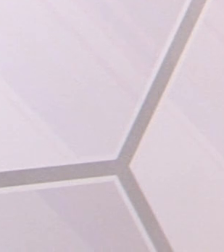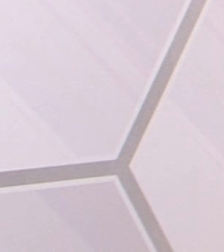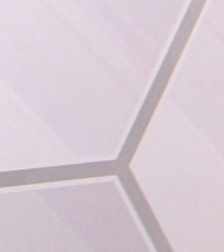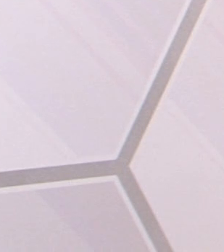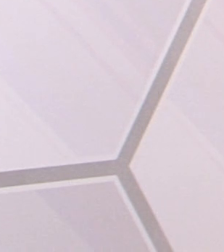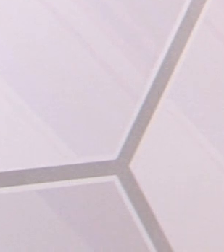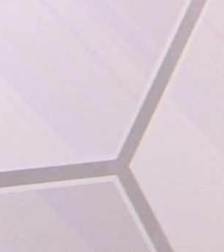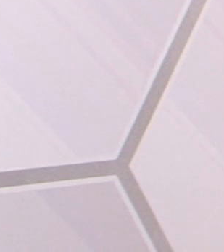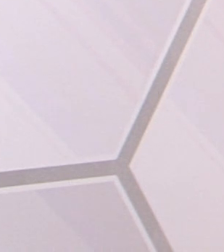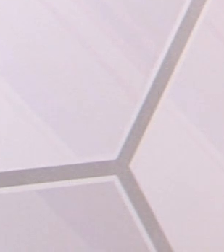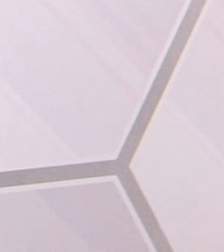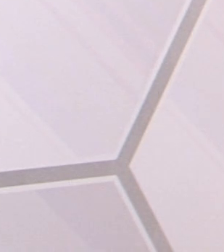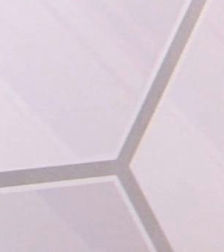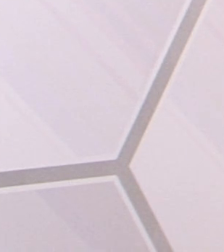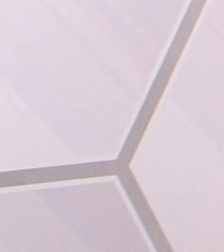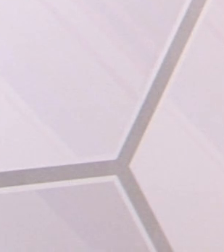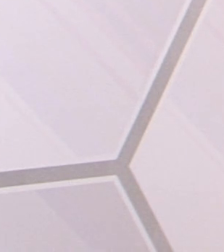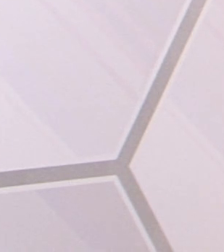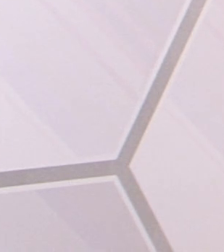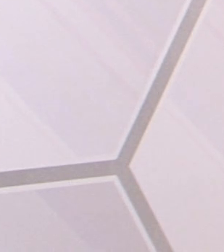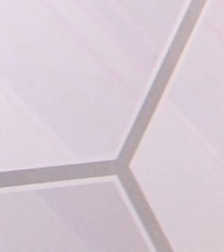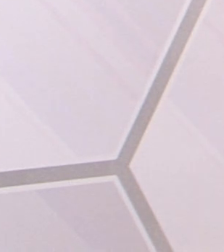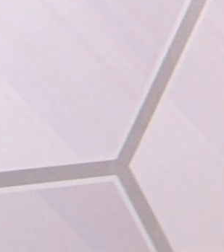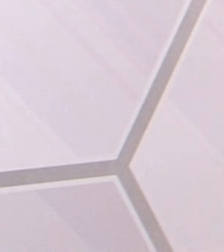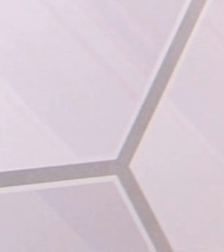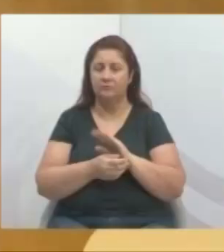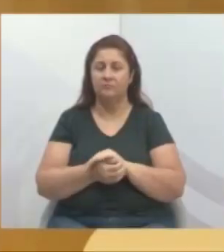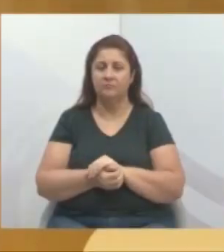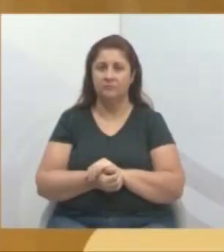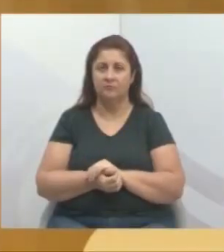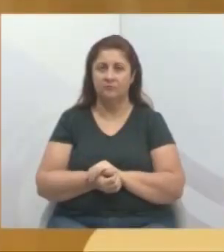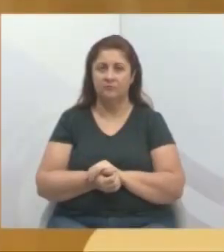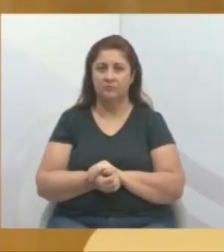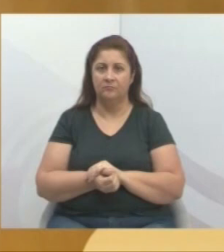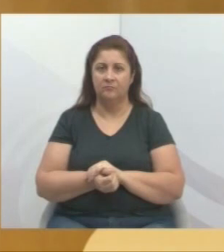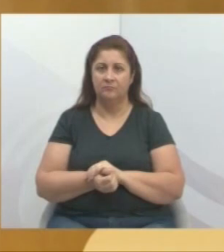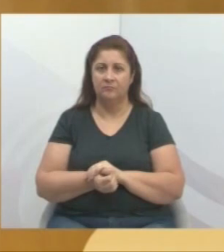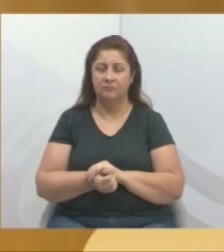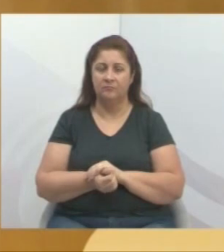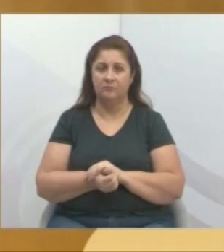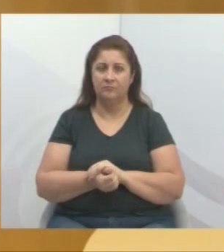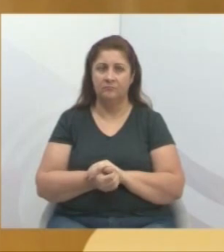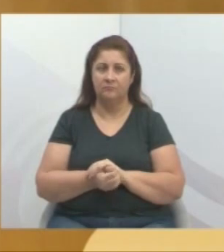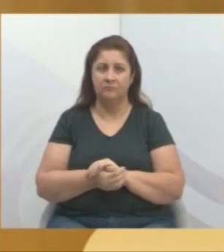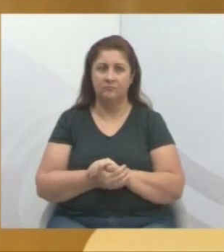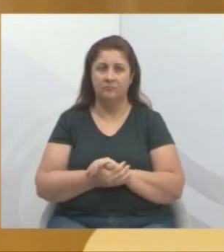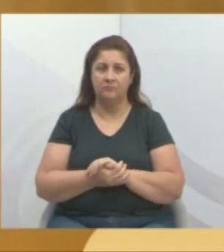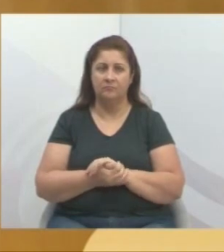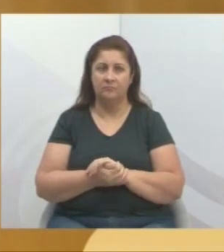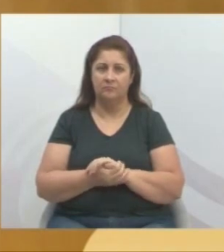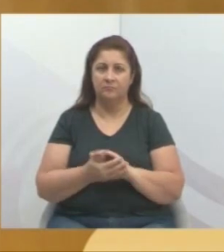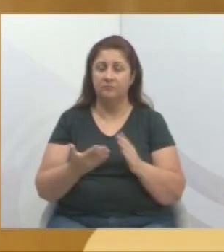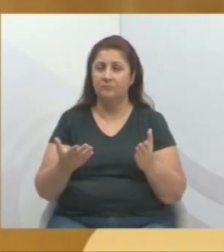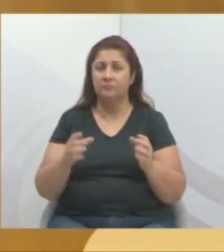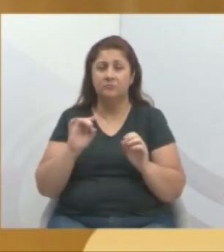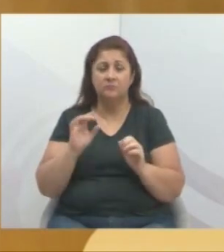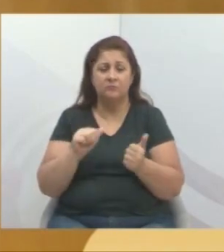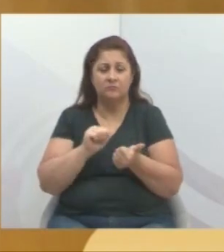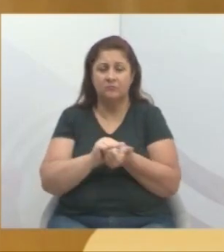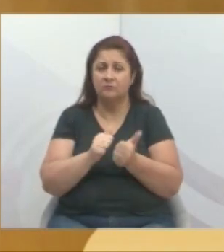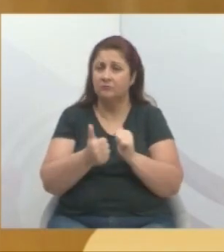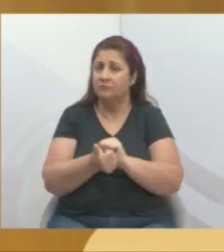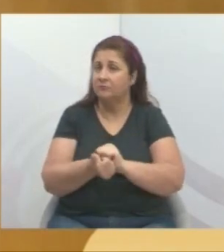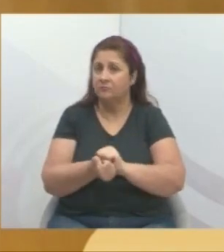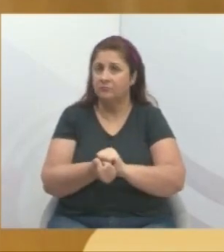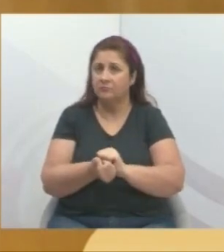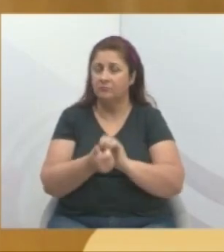fala do vereador durante a defesa do seu projeto. É um projeto que simplesmente se adequa, né,